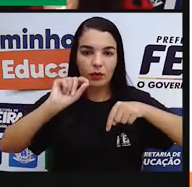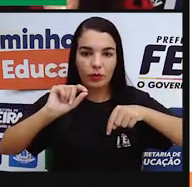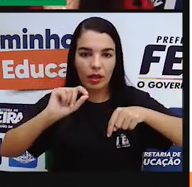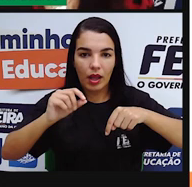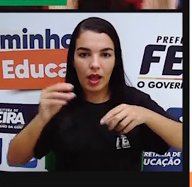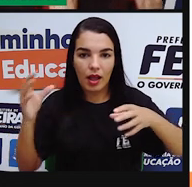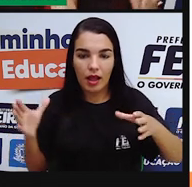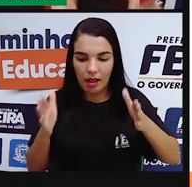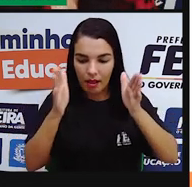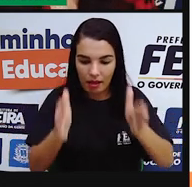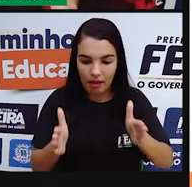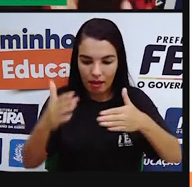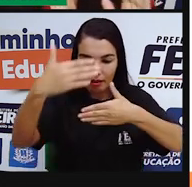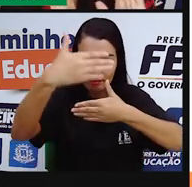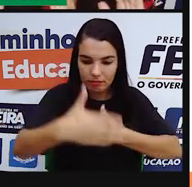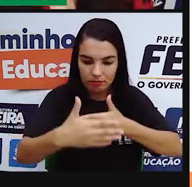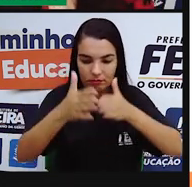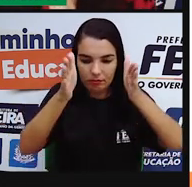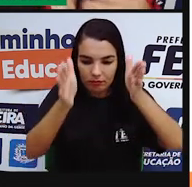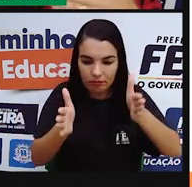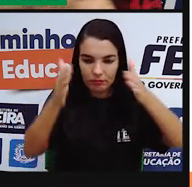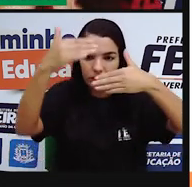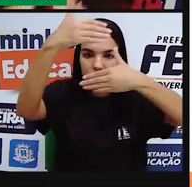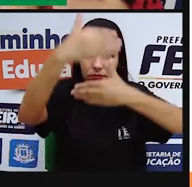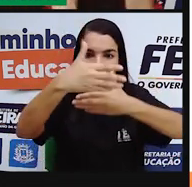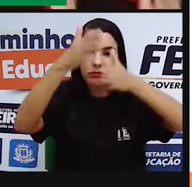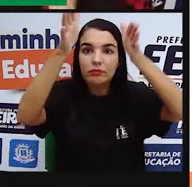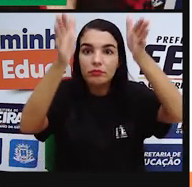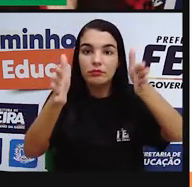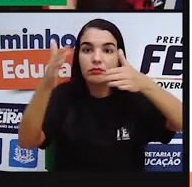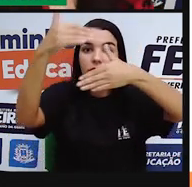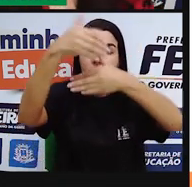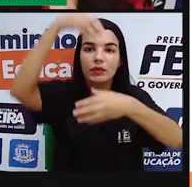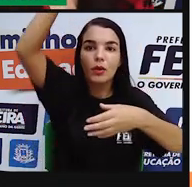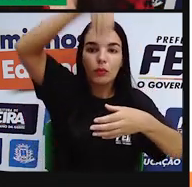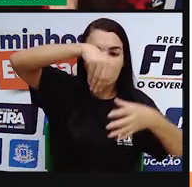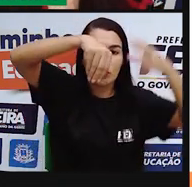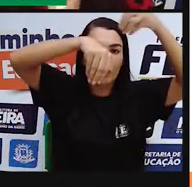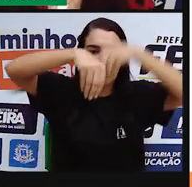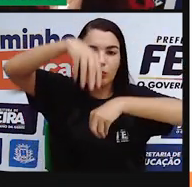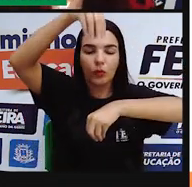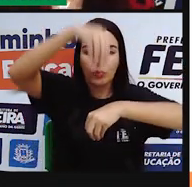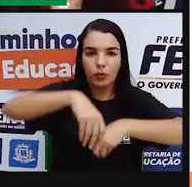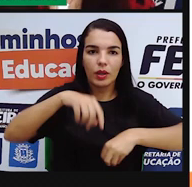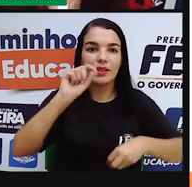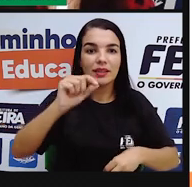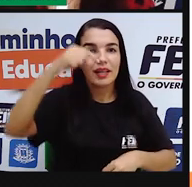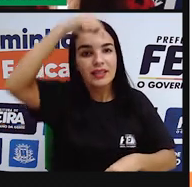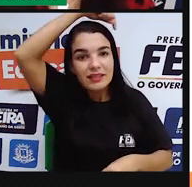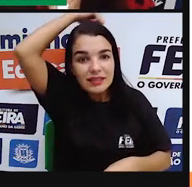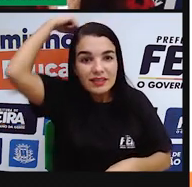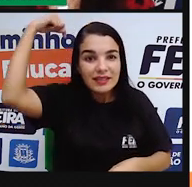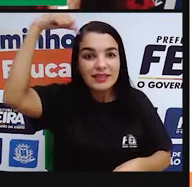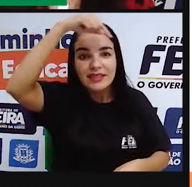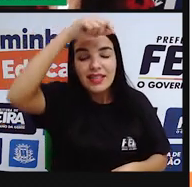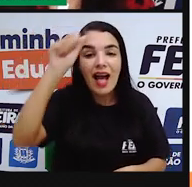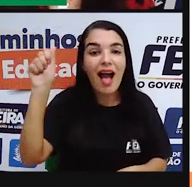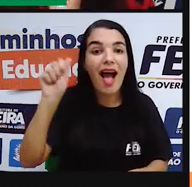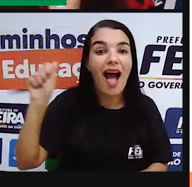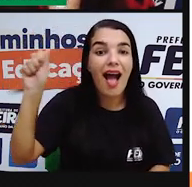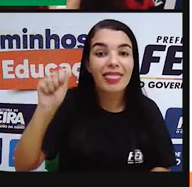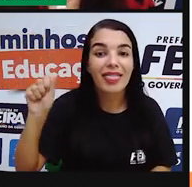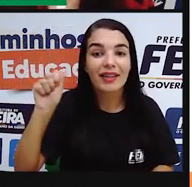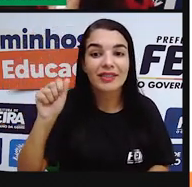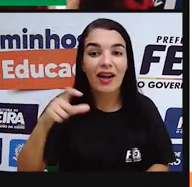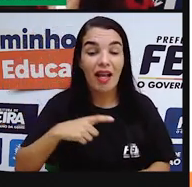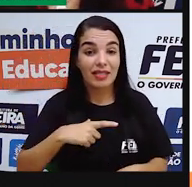gente vai colocando ali as madeiras formando um quadrado, é a fogueira de Santo Antônio.